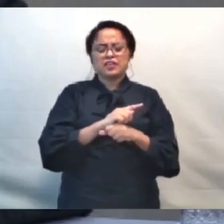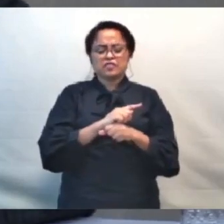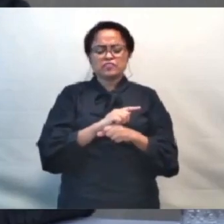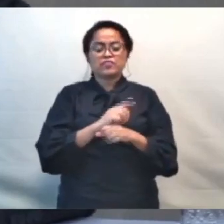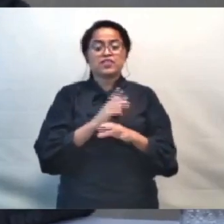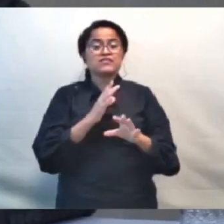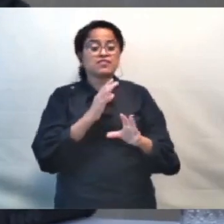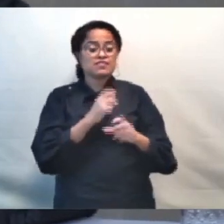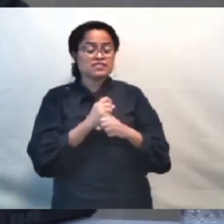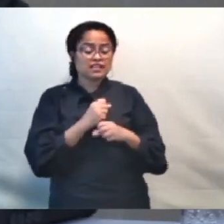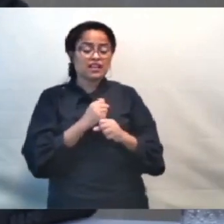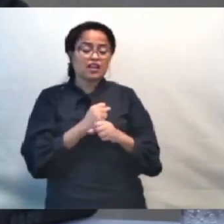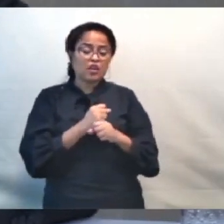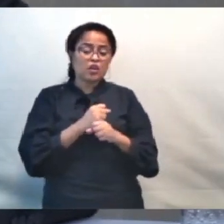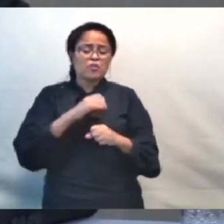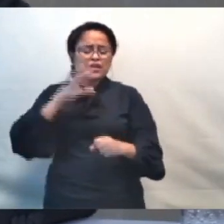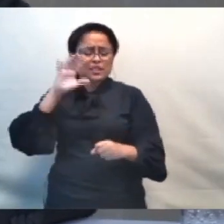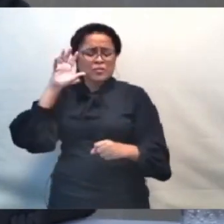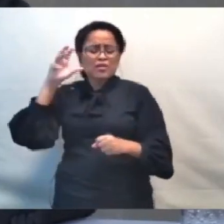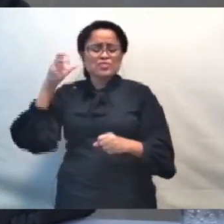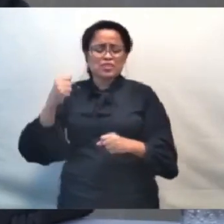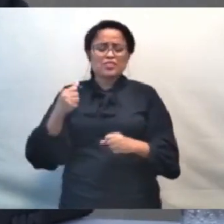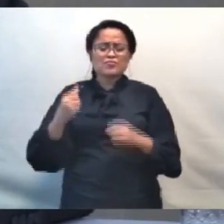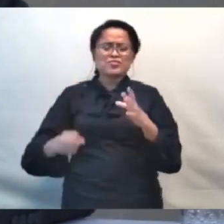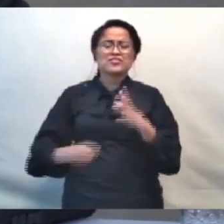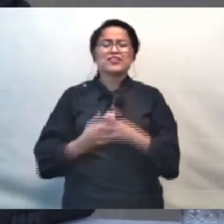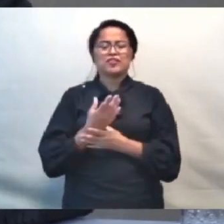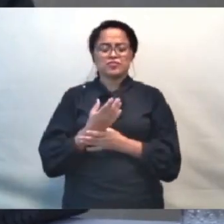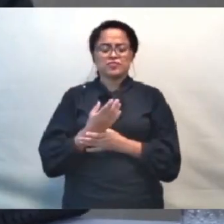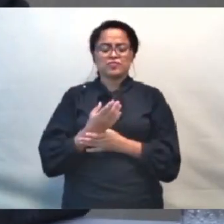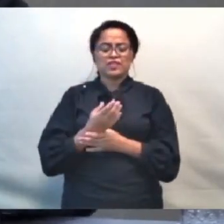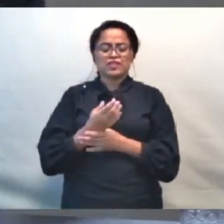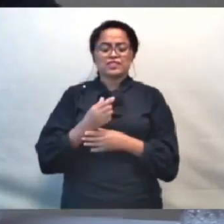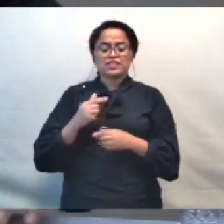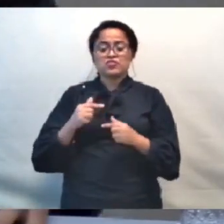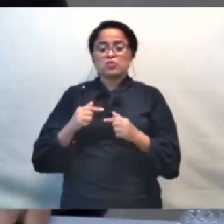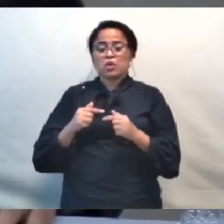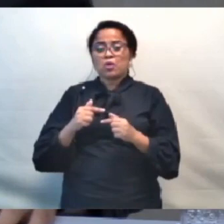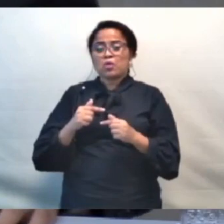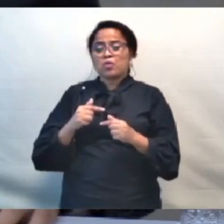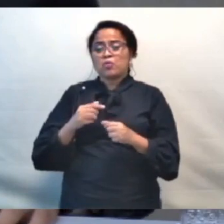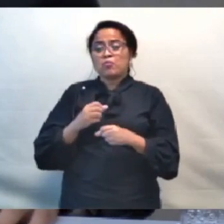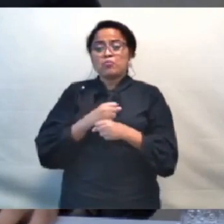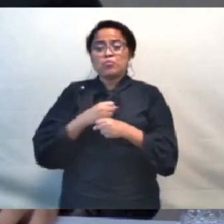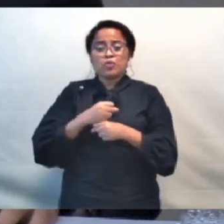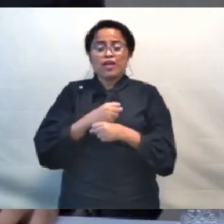seja para o exercício seguinte? Como vai ser feita essa gestão?